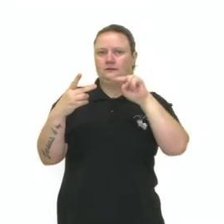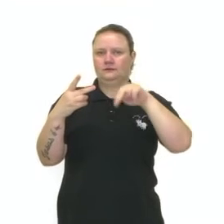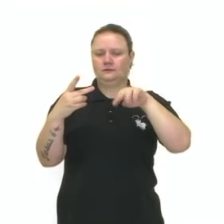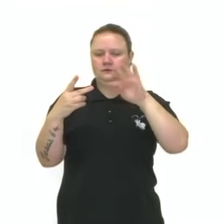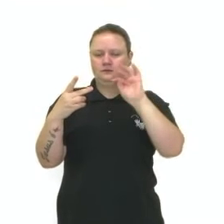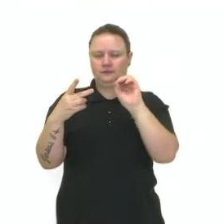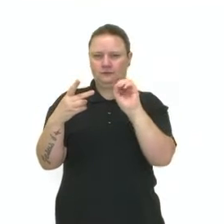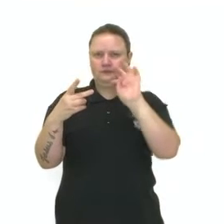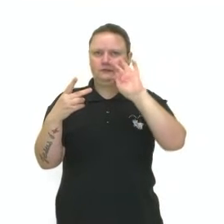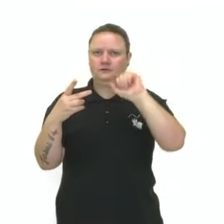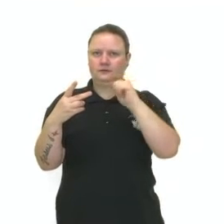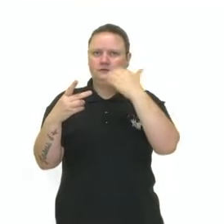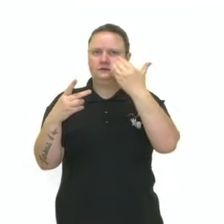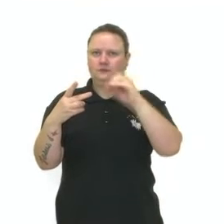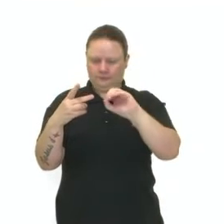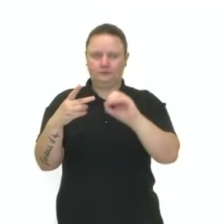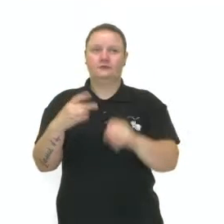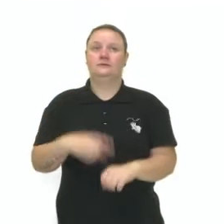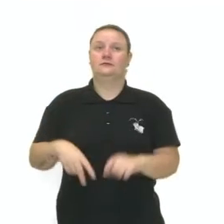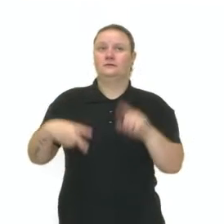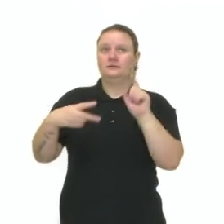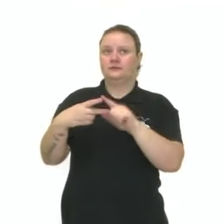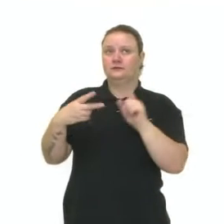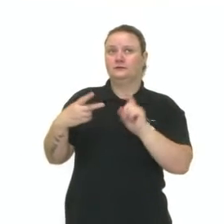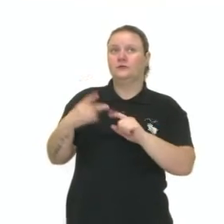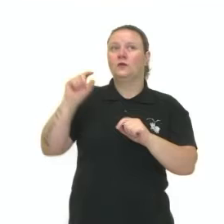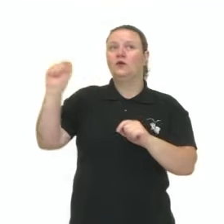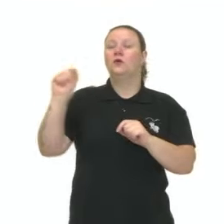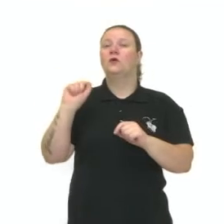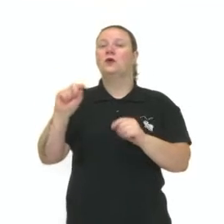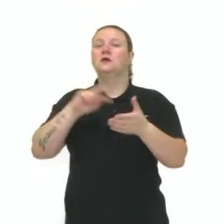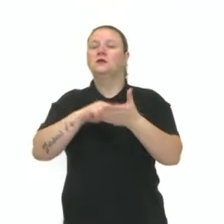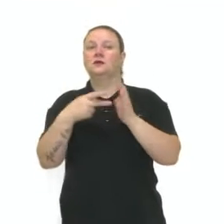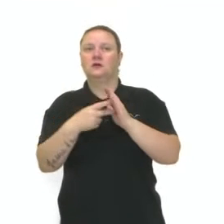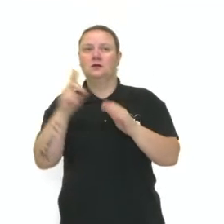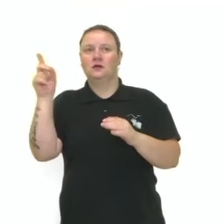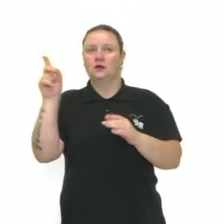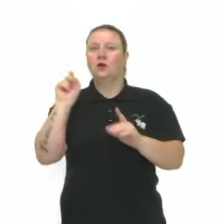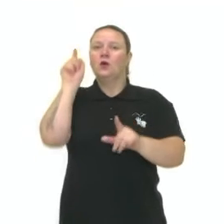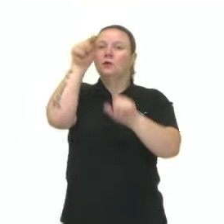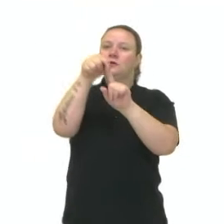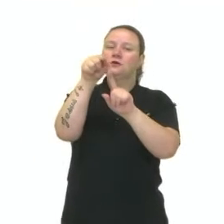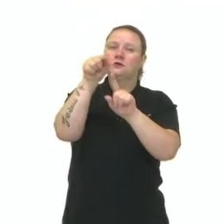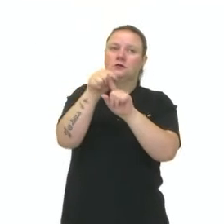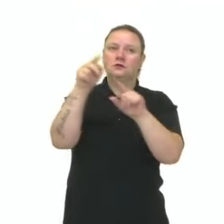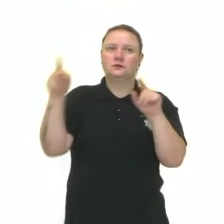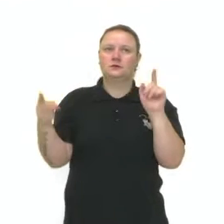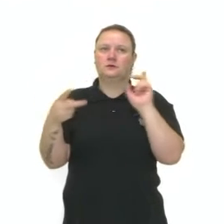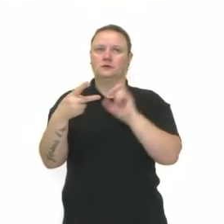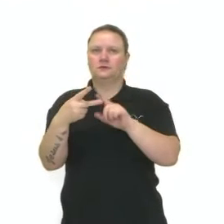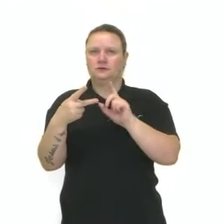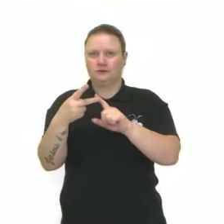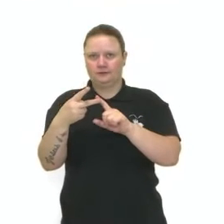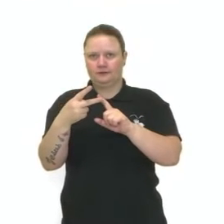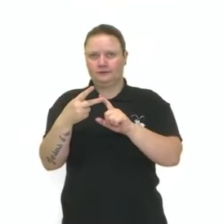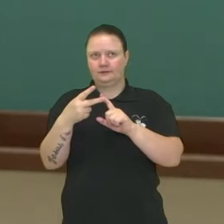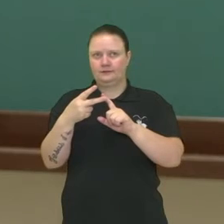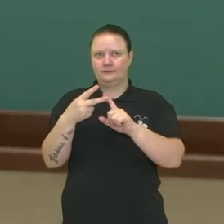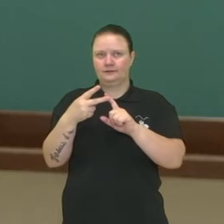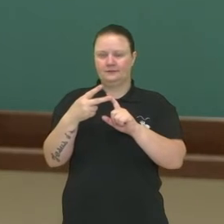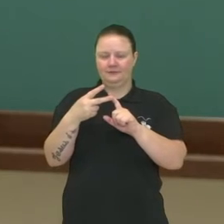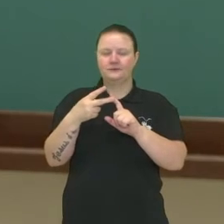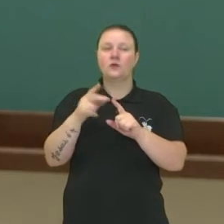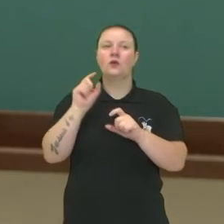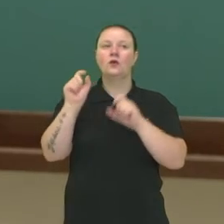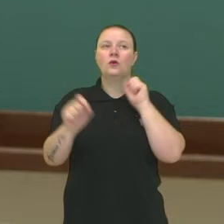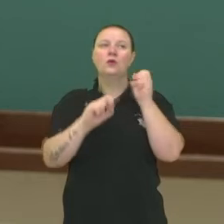ó. Significado denotativo, objetivo, e significado conotativo, subjetivo. Então, o que